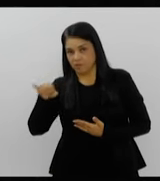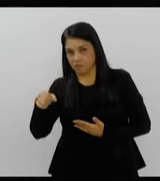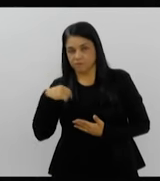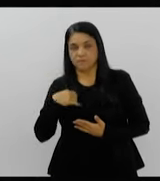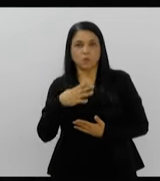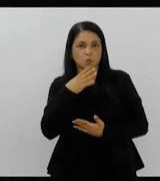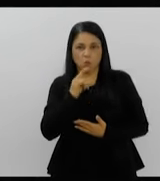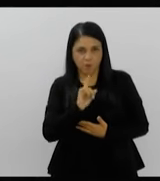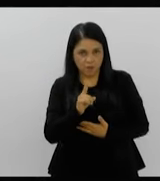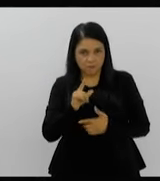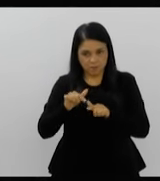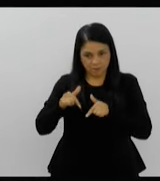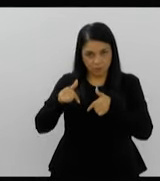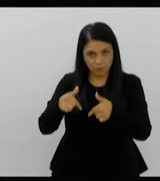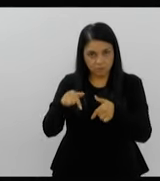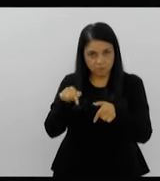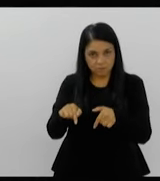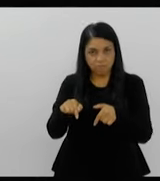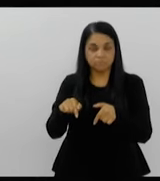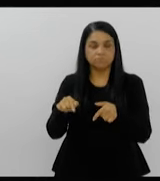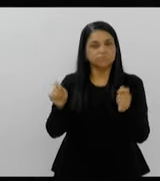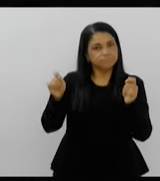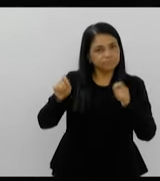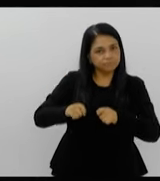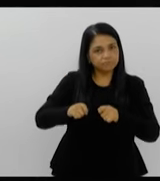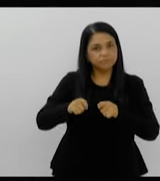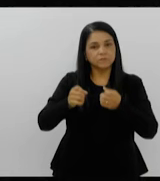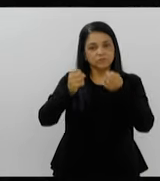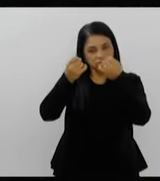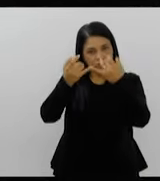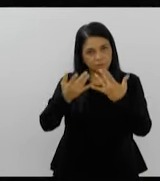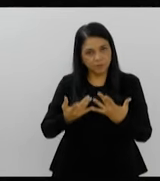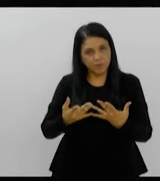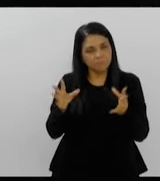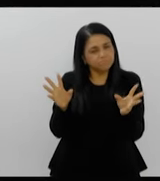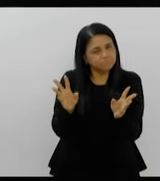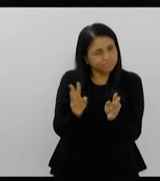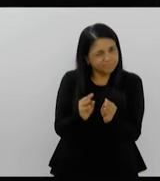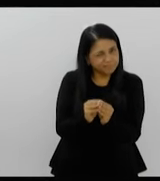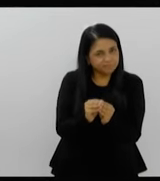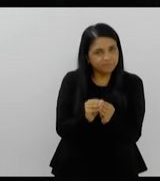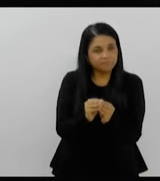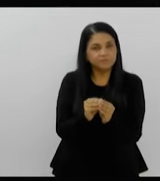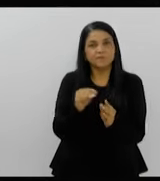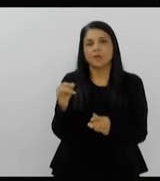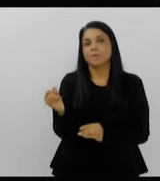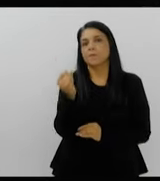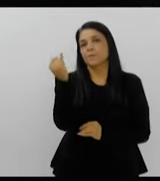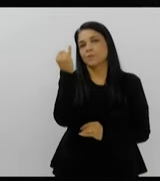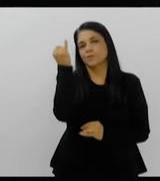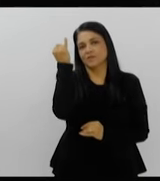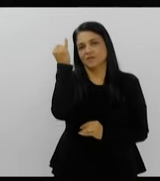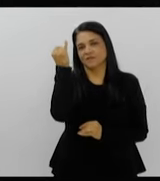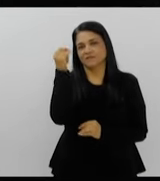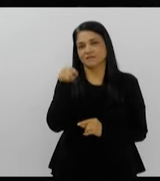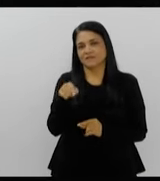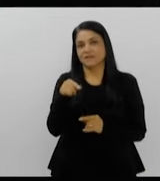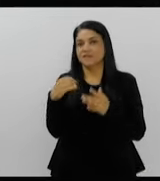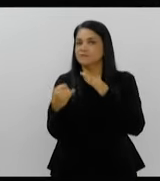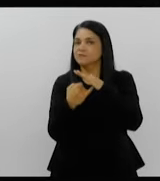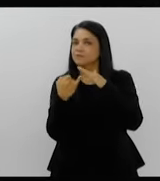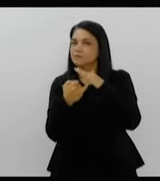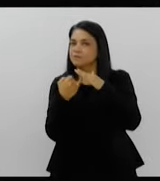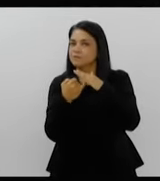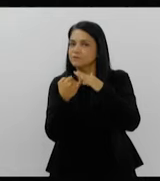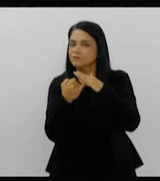FAPERJ e a atuação, vale a pena explicitar muito brevemente a importância dessa instituição,